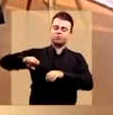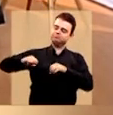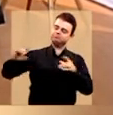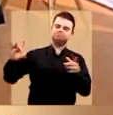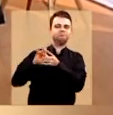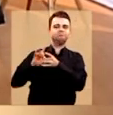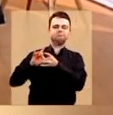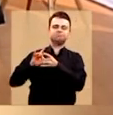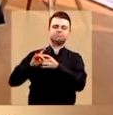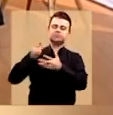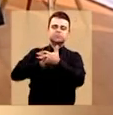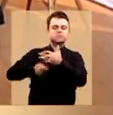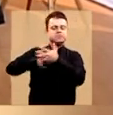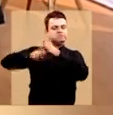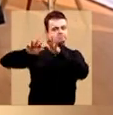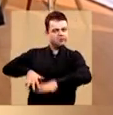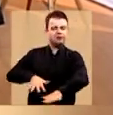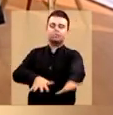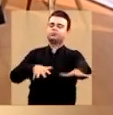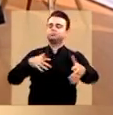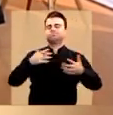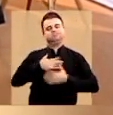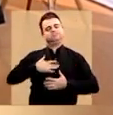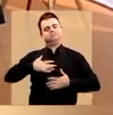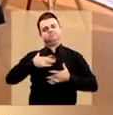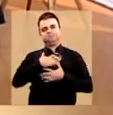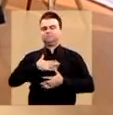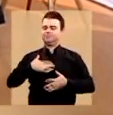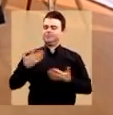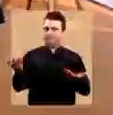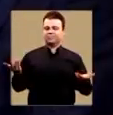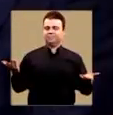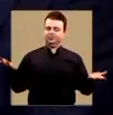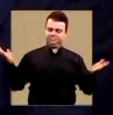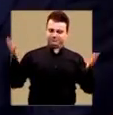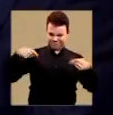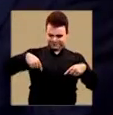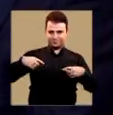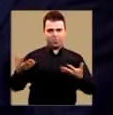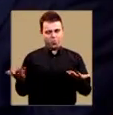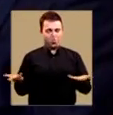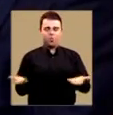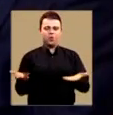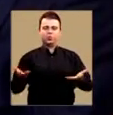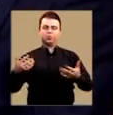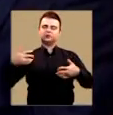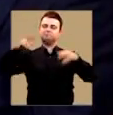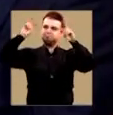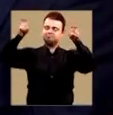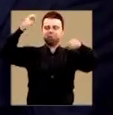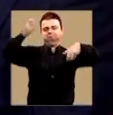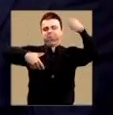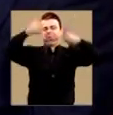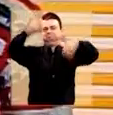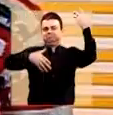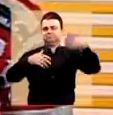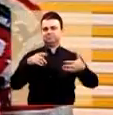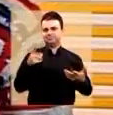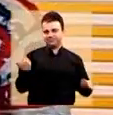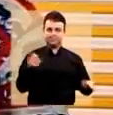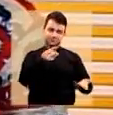militância aqui. Para a gente é uma honra estar participando e poder se reunir, né? Porque para a gente falar sobre essas questões